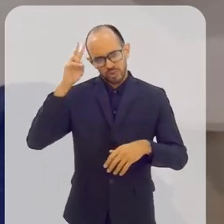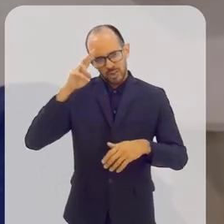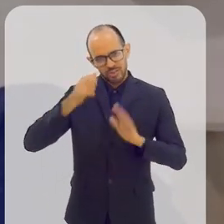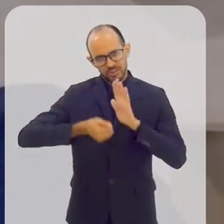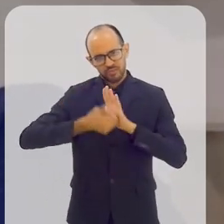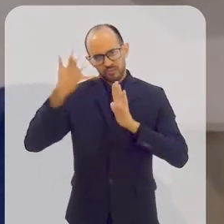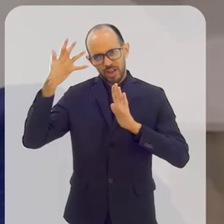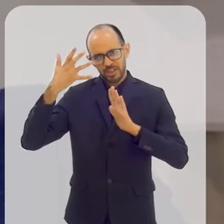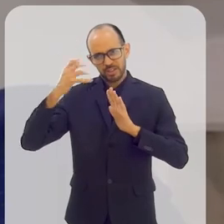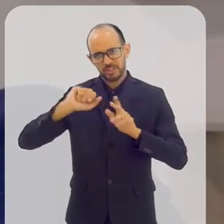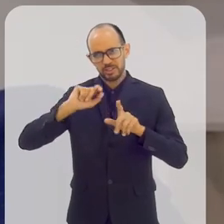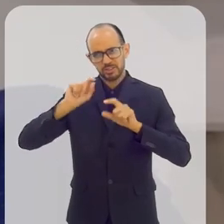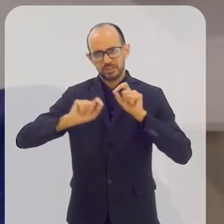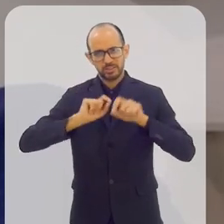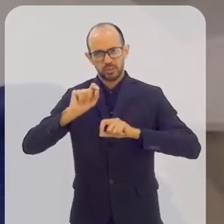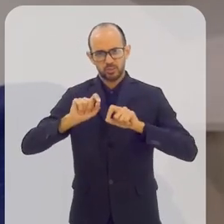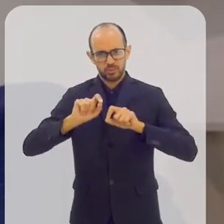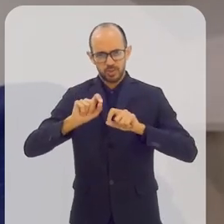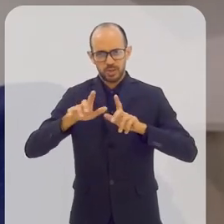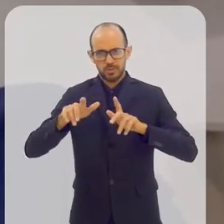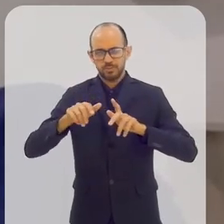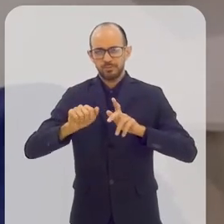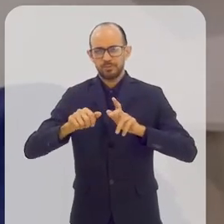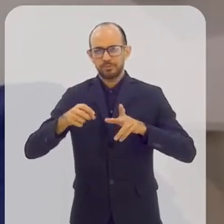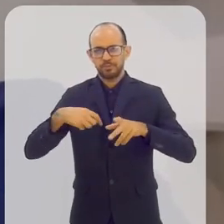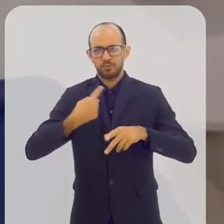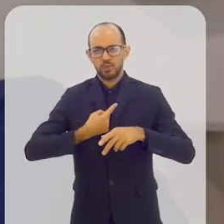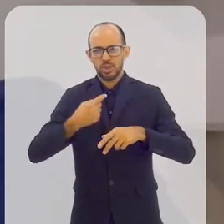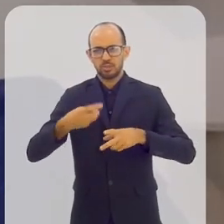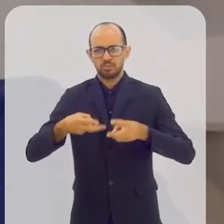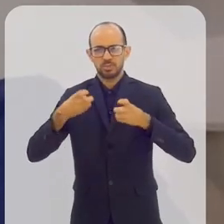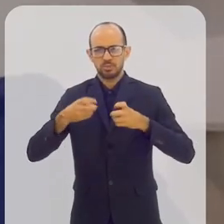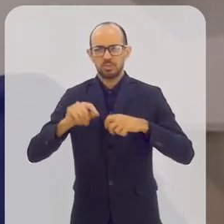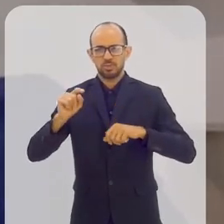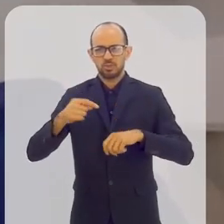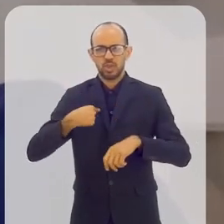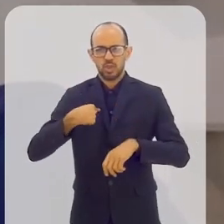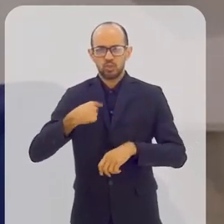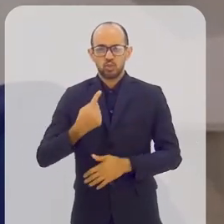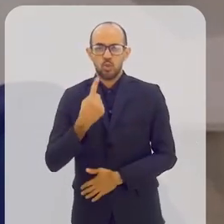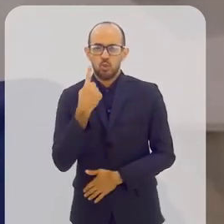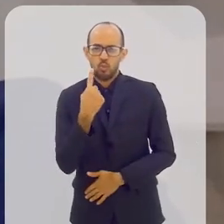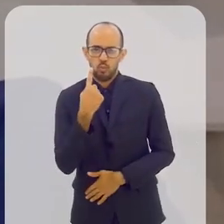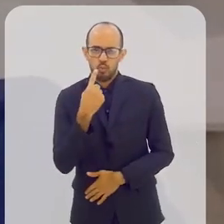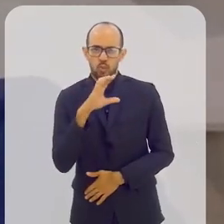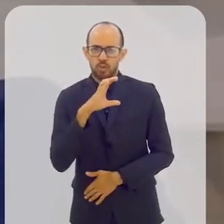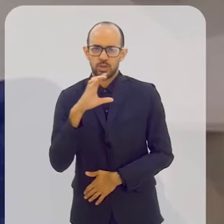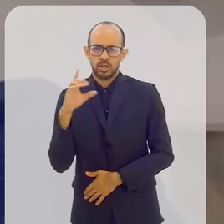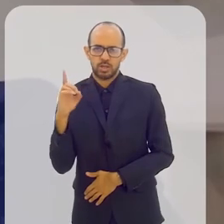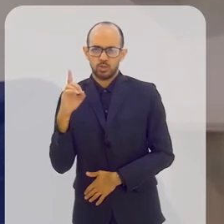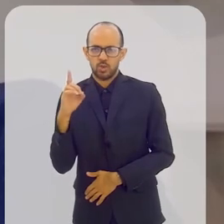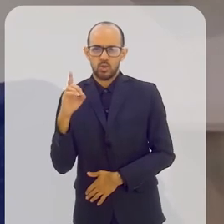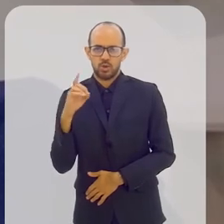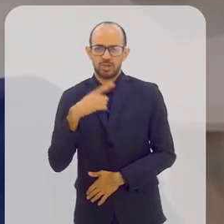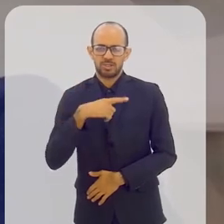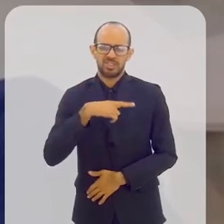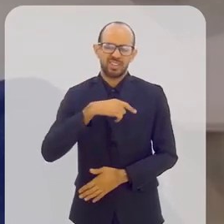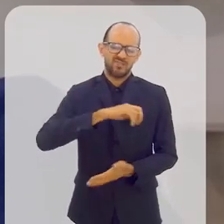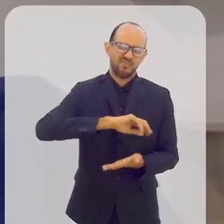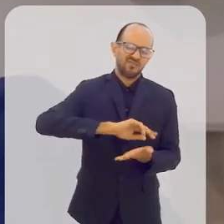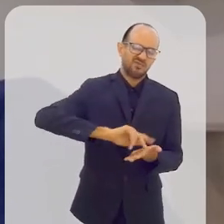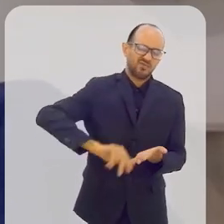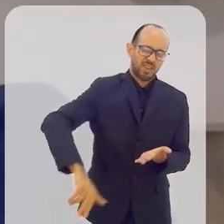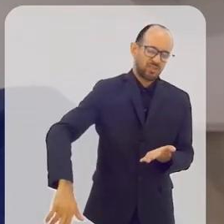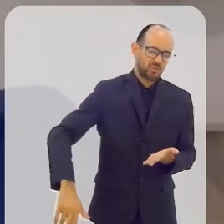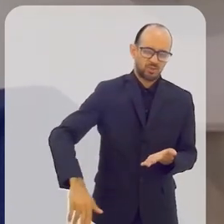histórias interessantes. Então, nós ouvimos dentro... Eu sou um coordenador do projeto,